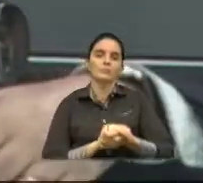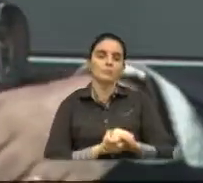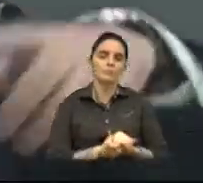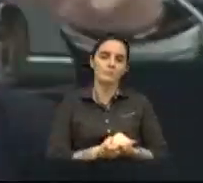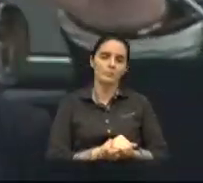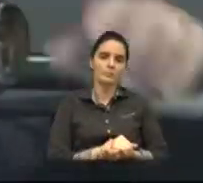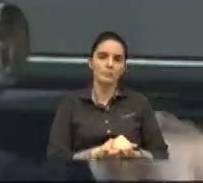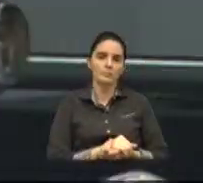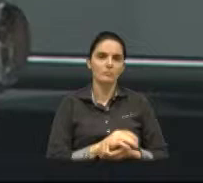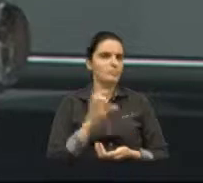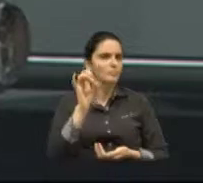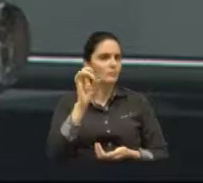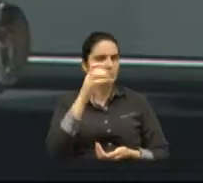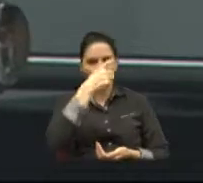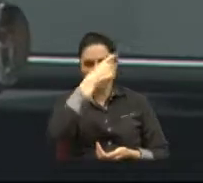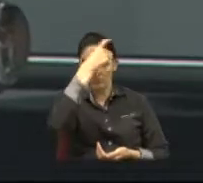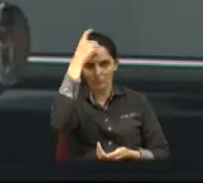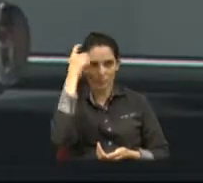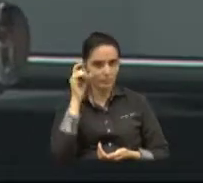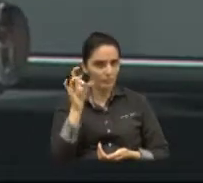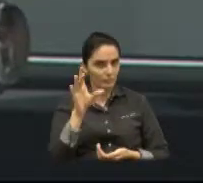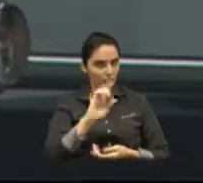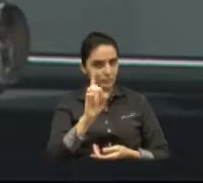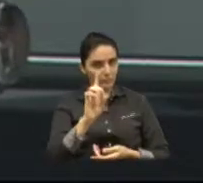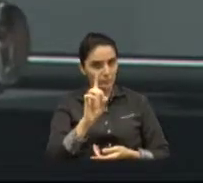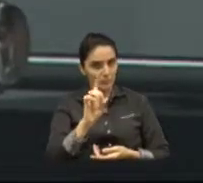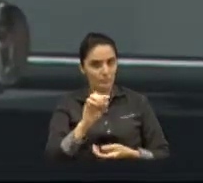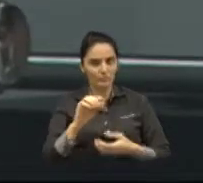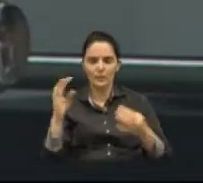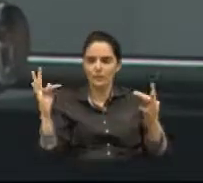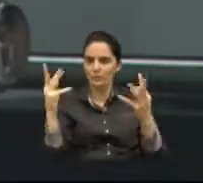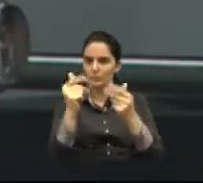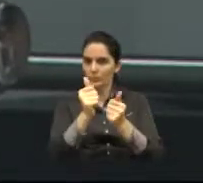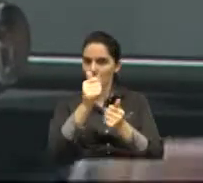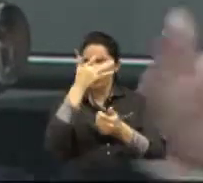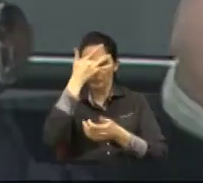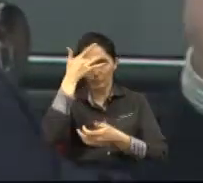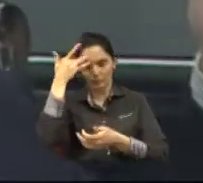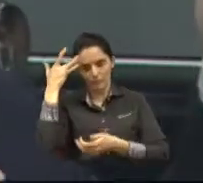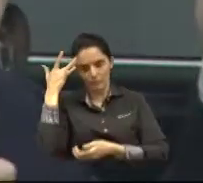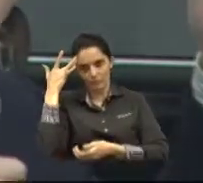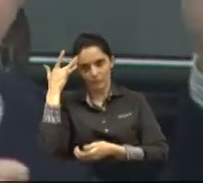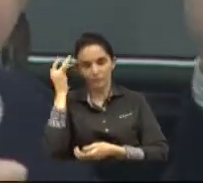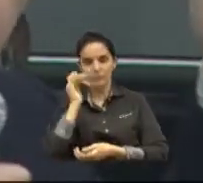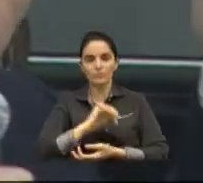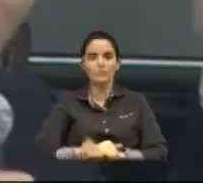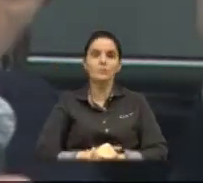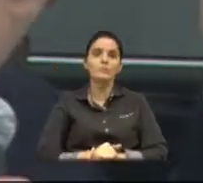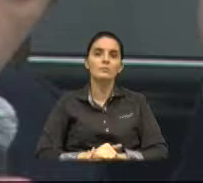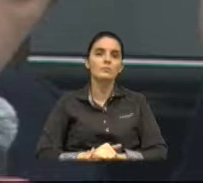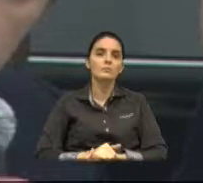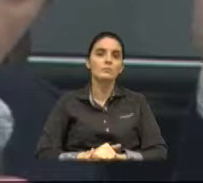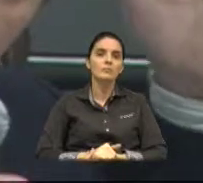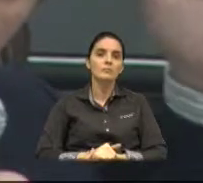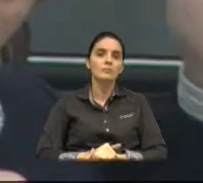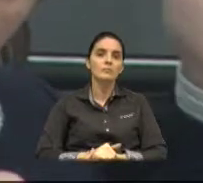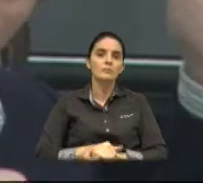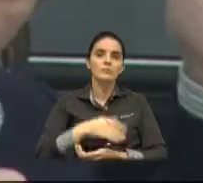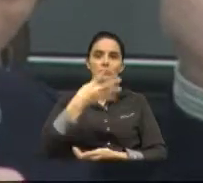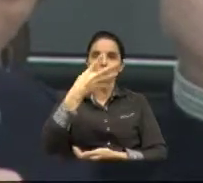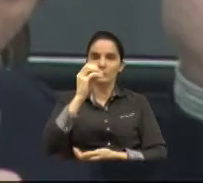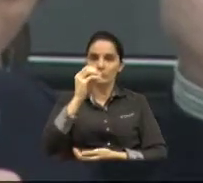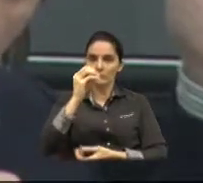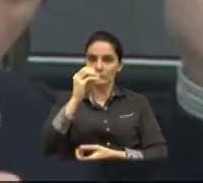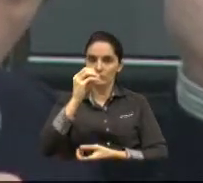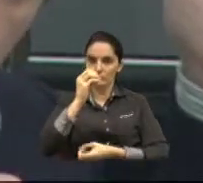mas a todas as pessoas e aos seus clientes. Há mais de 40 anos,